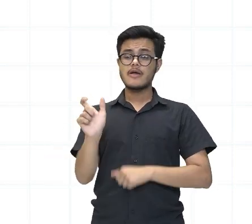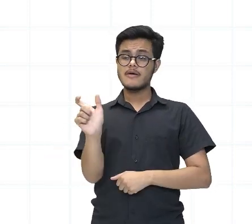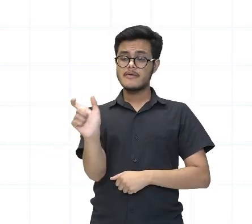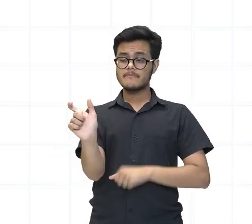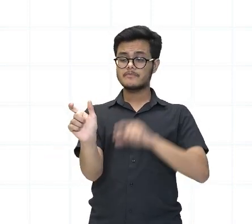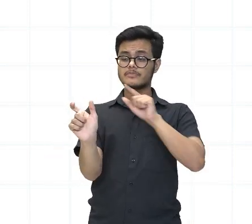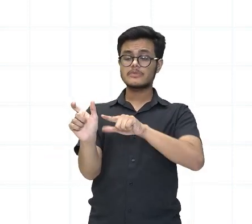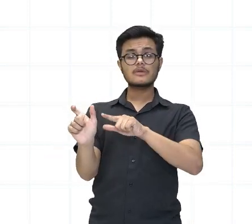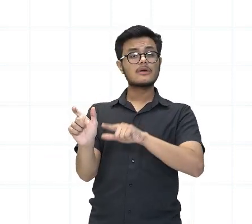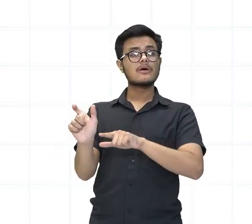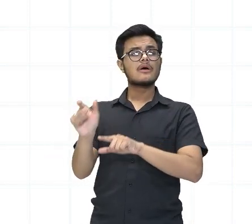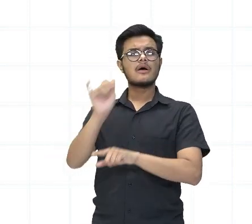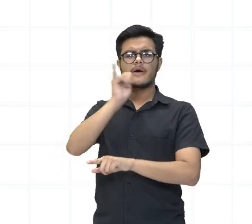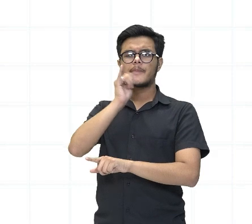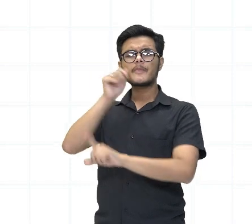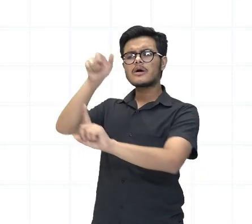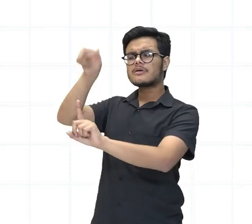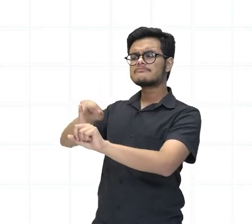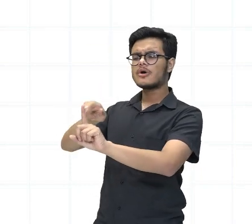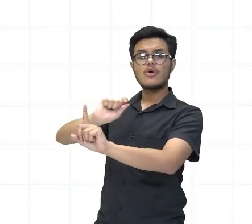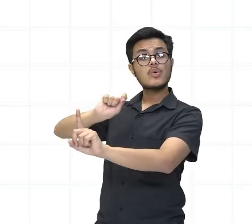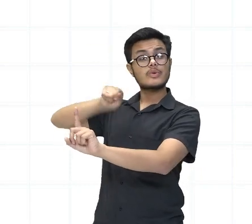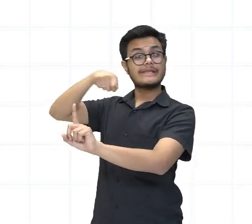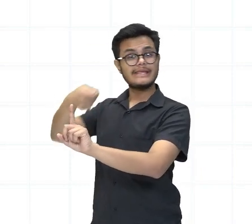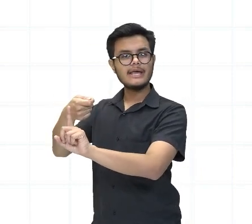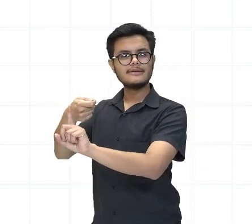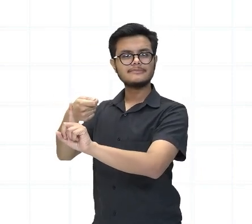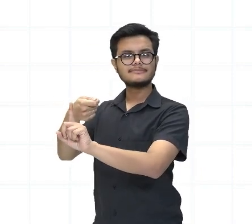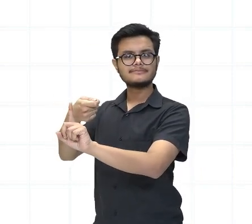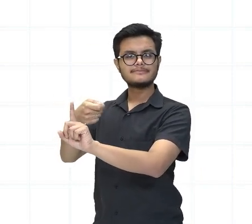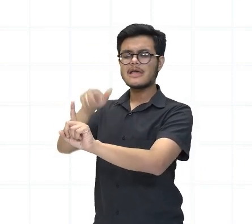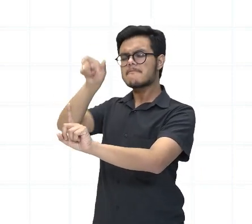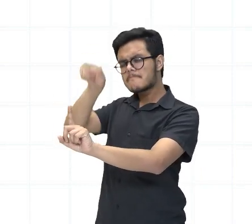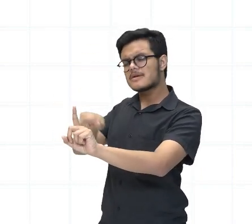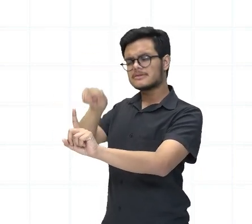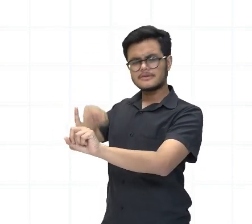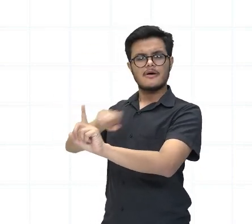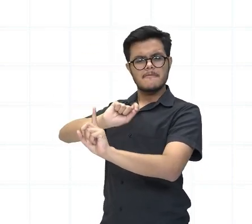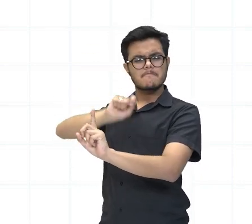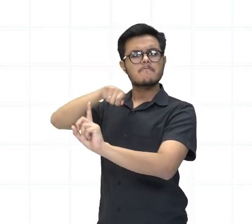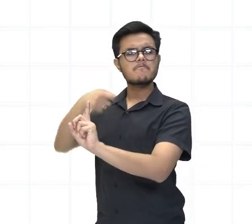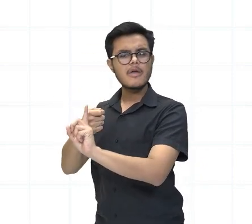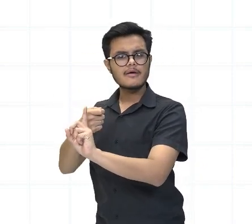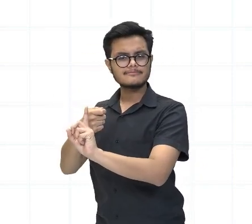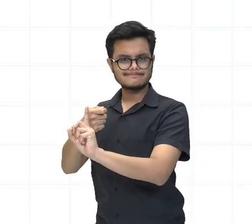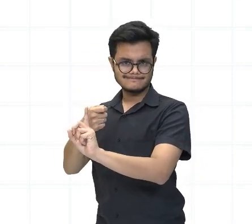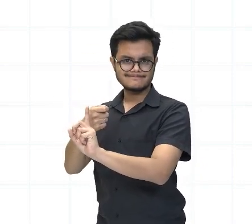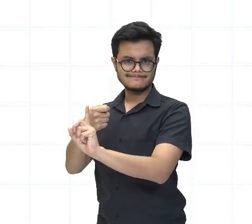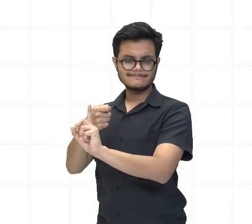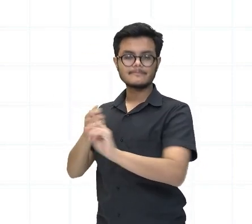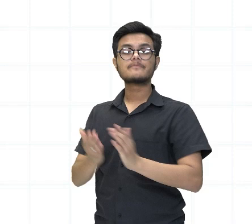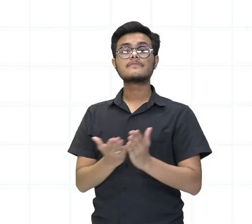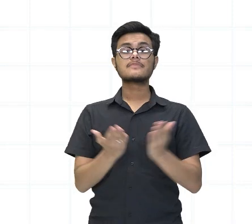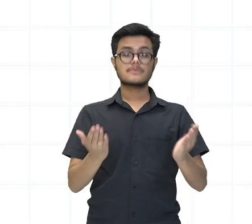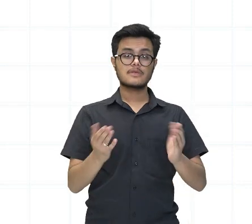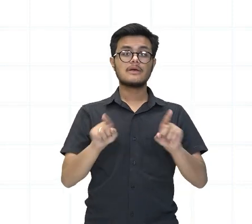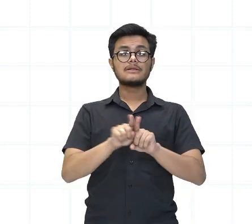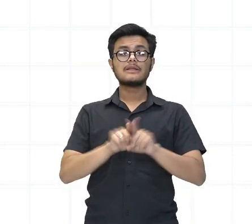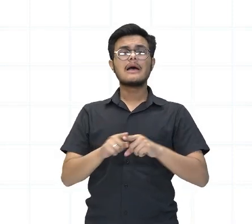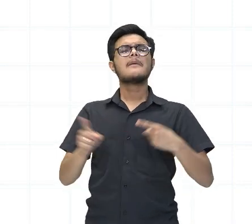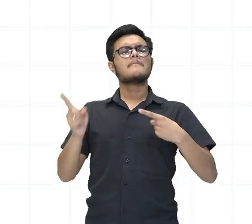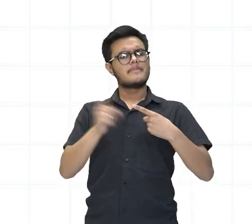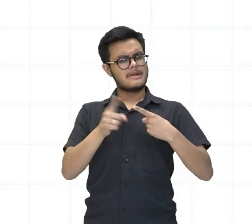de pessoa do discurso, não é? Então, como pessoa do discurso, nós temos a primeira,